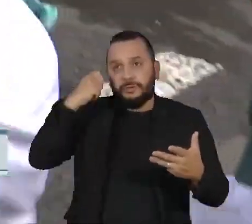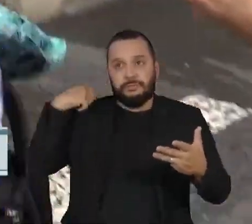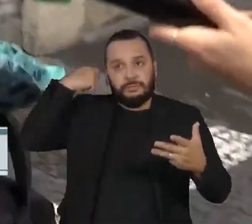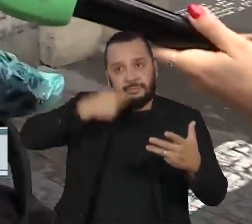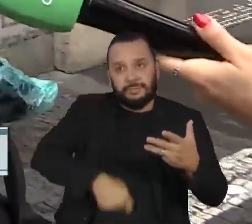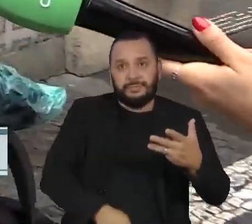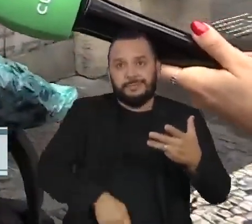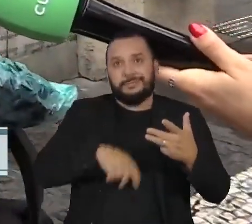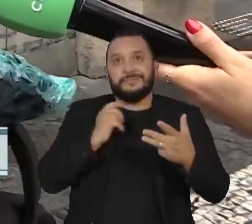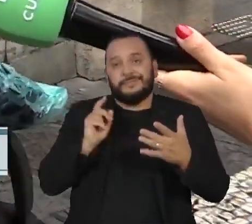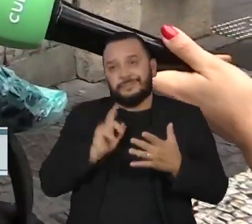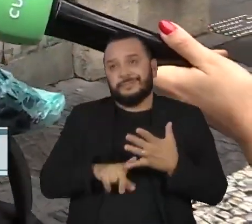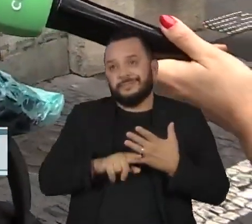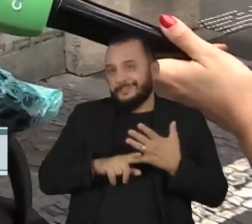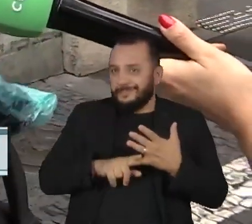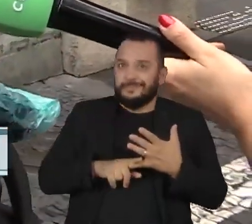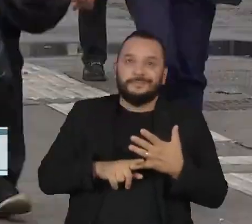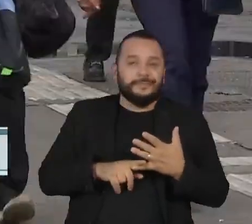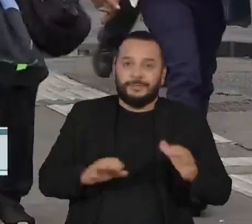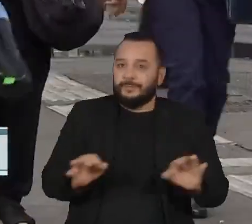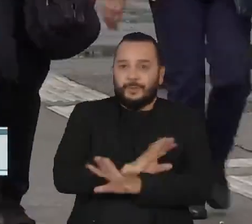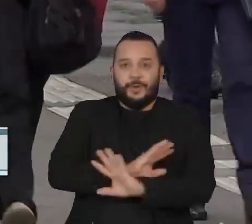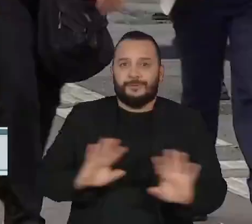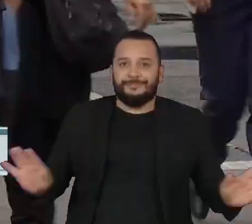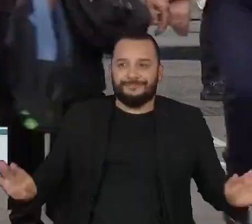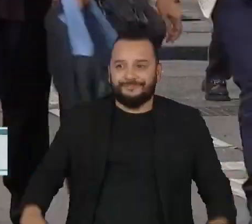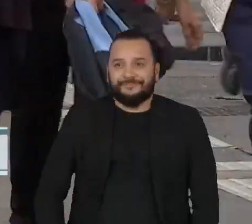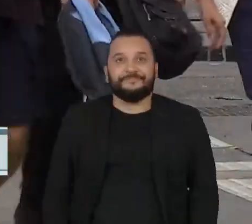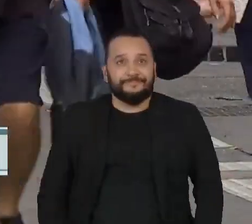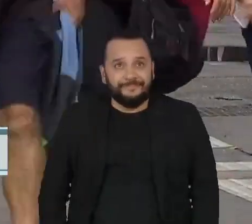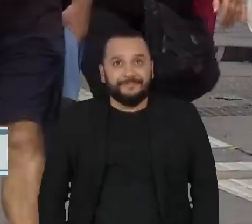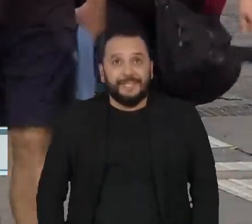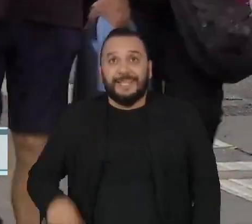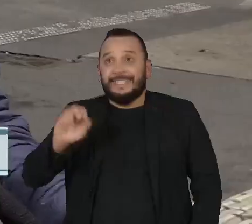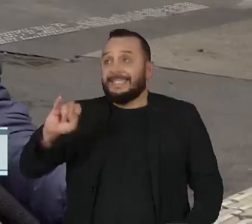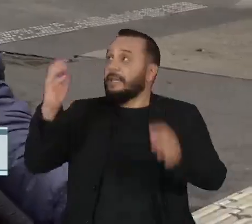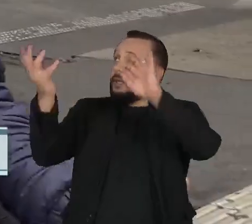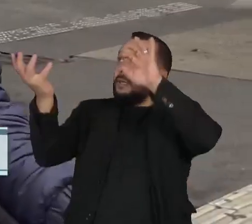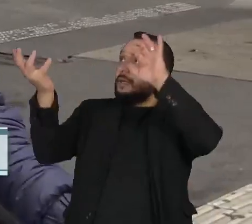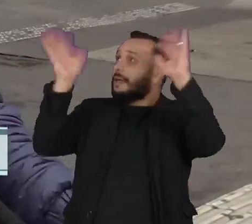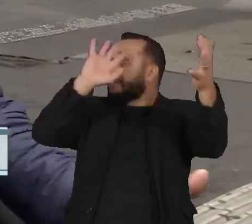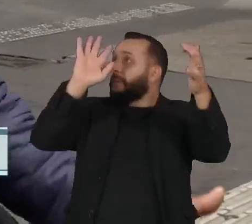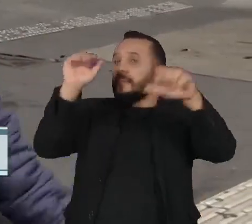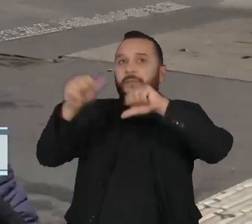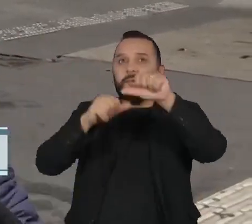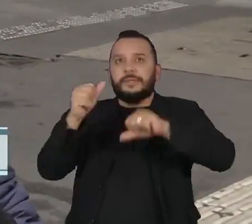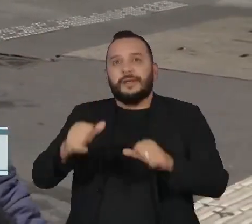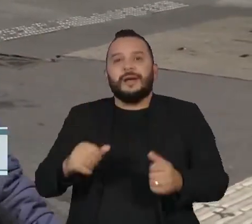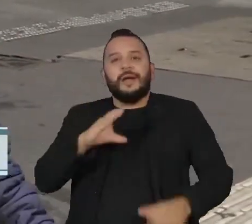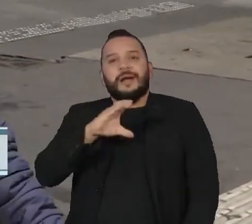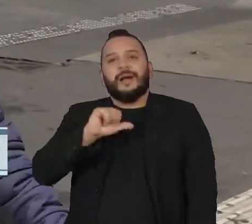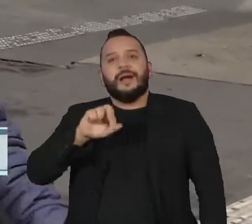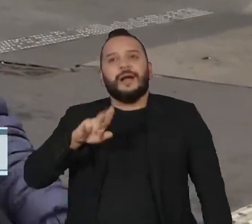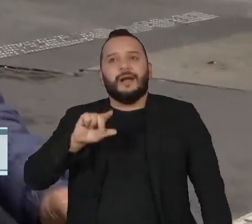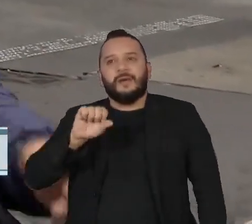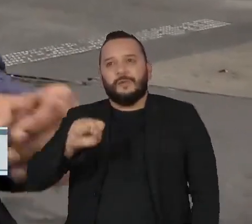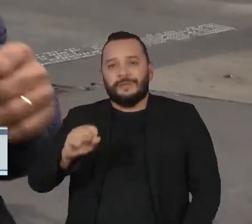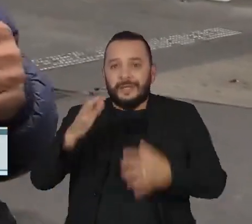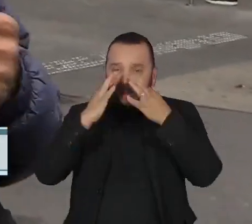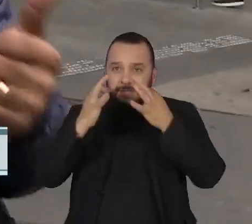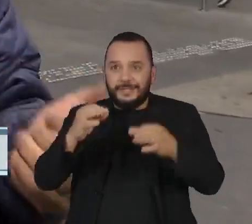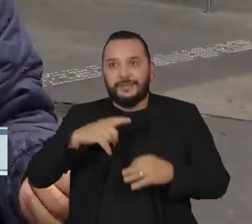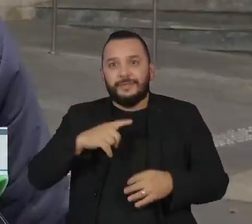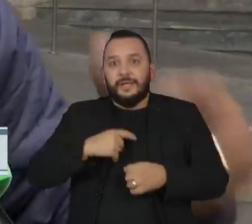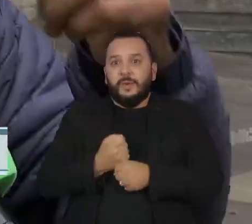essa. E só. Se o tempo virar, seu Carlos não é pego de surpresa. Tem guarda-chuva